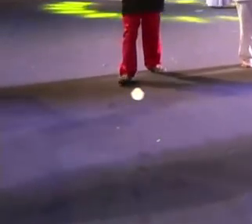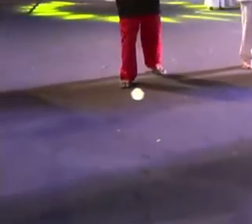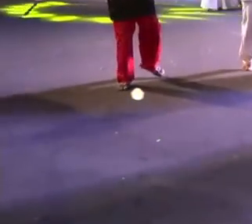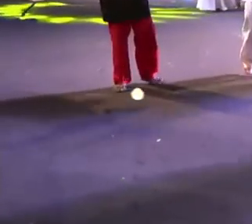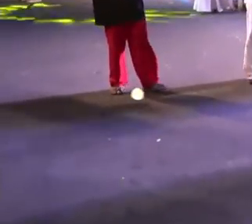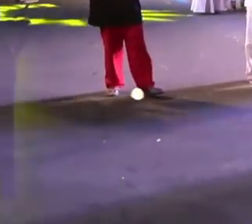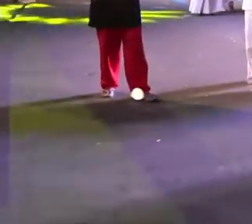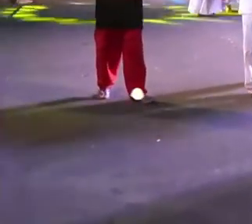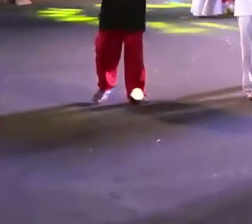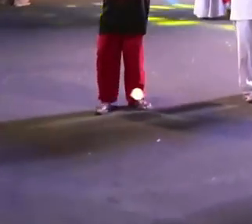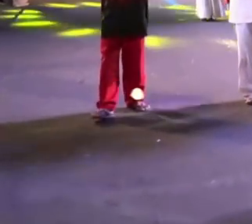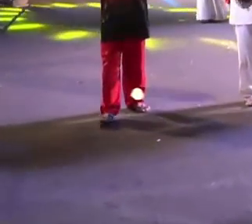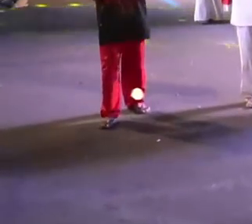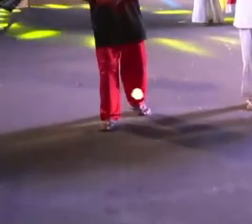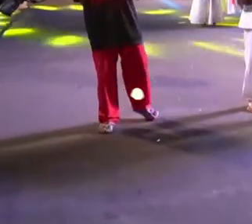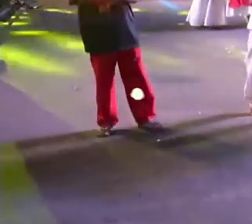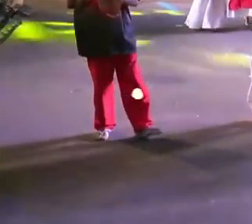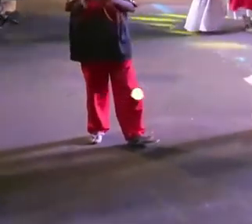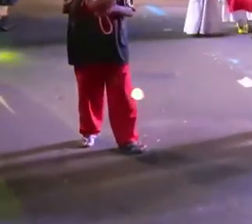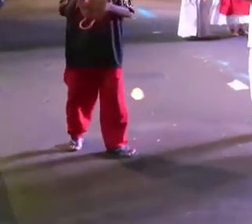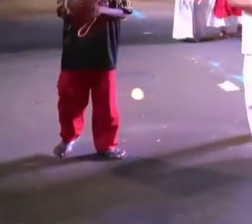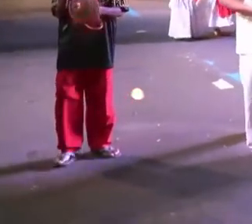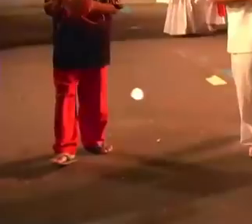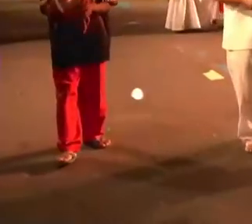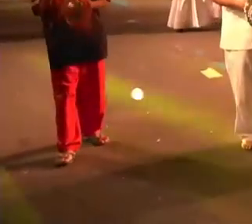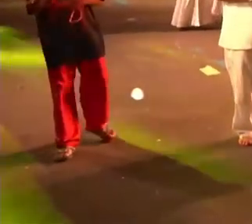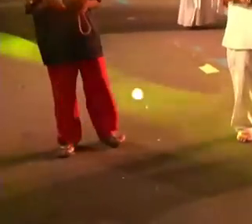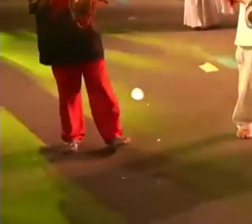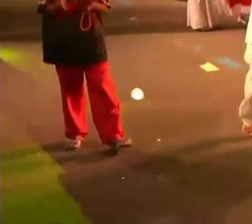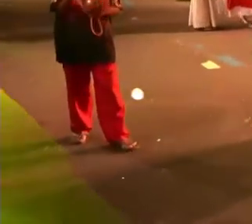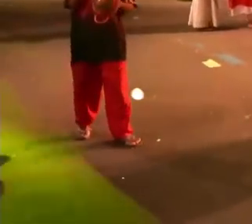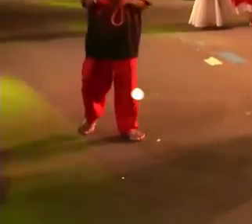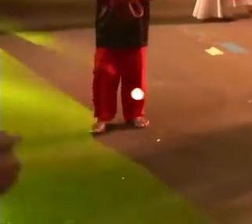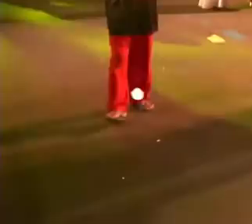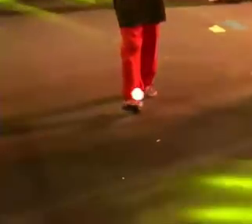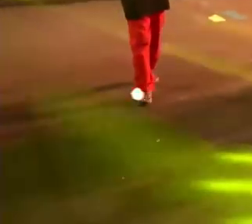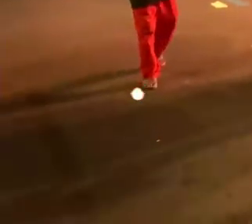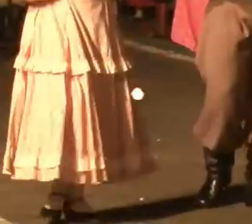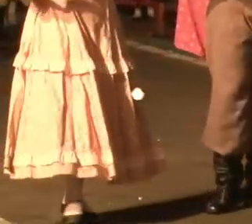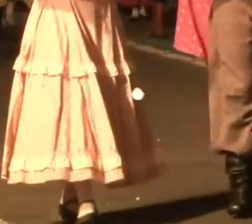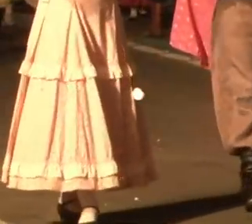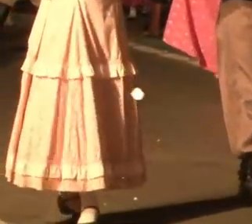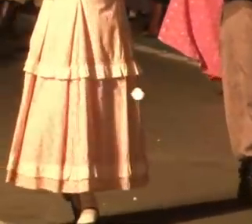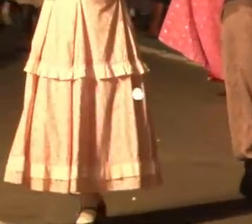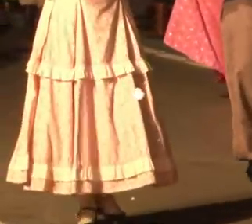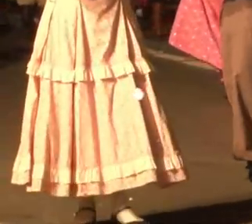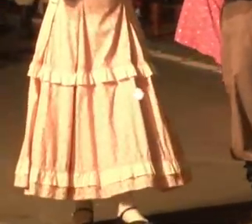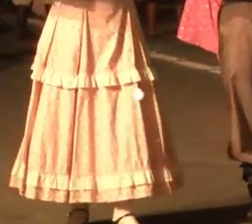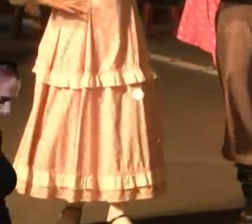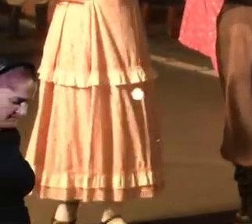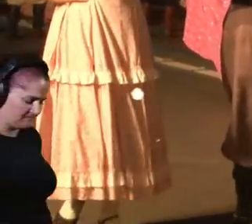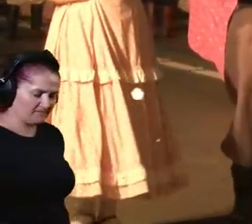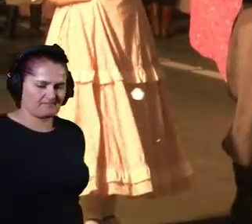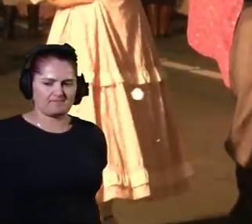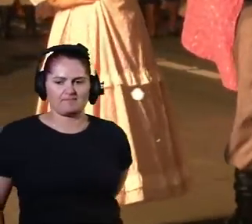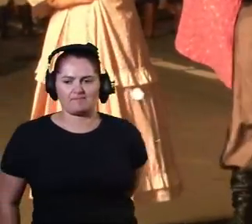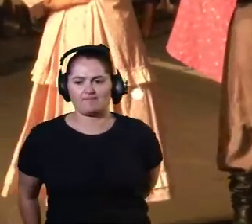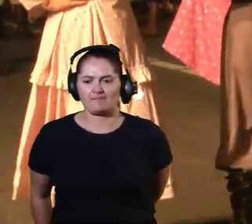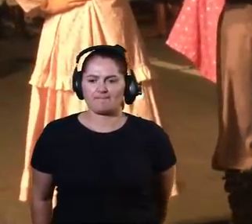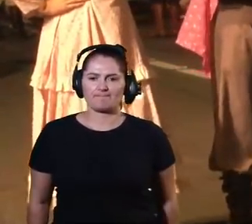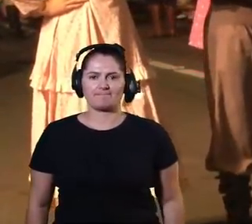Esse juntar de tantas, não só etnias, mas das suas próprias religiões, é tão bonito,